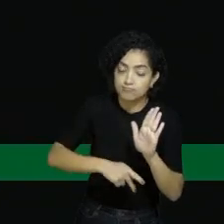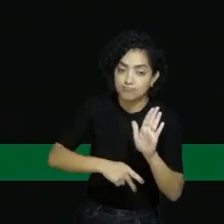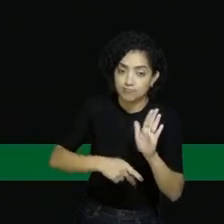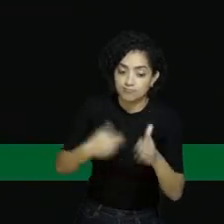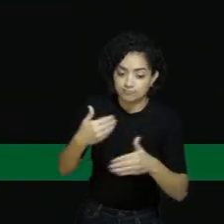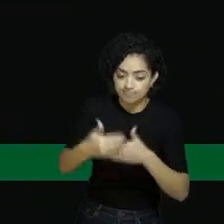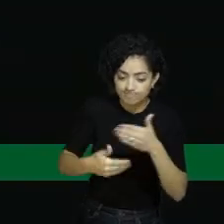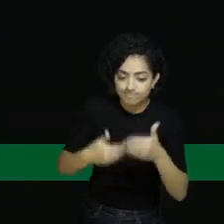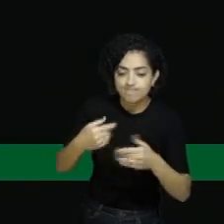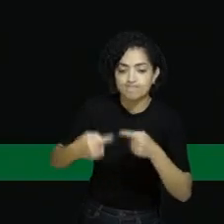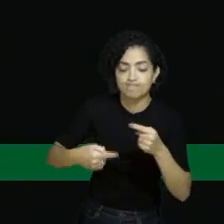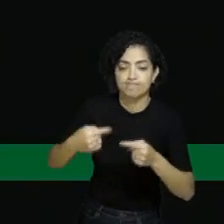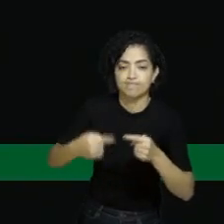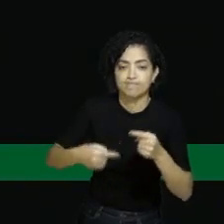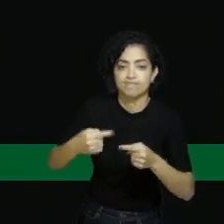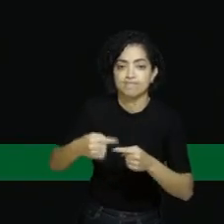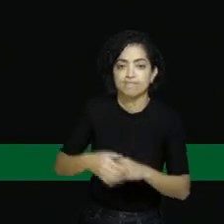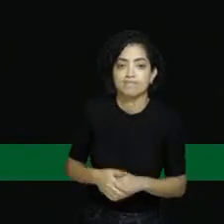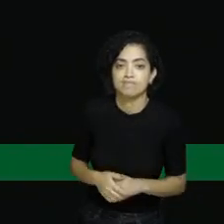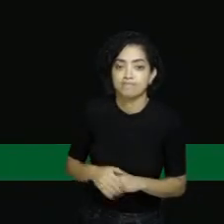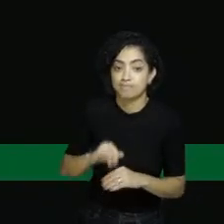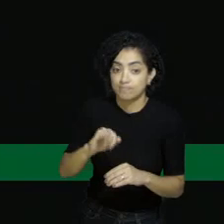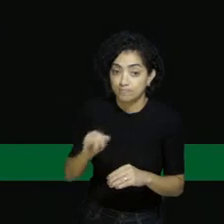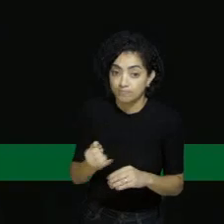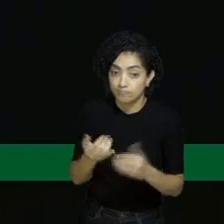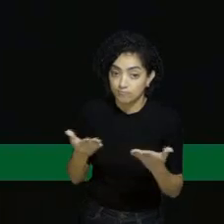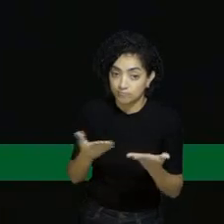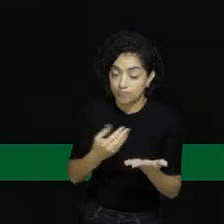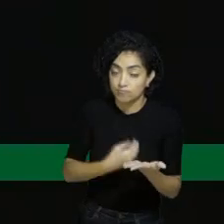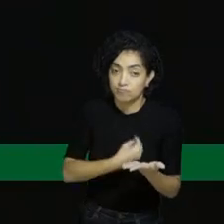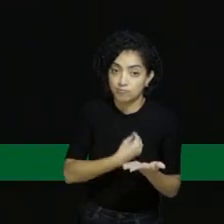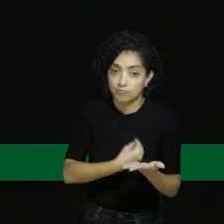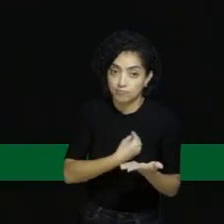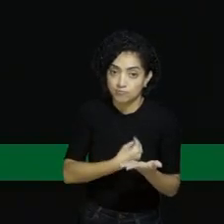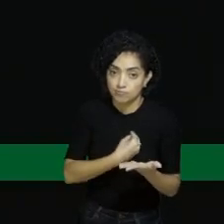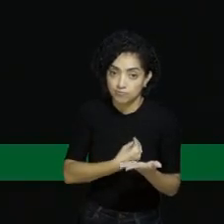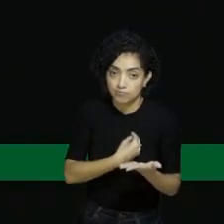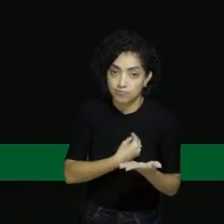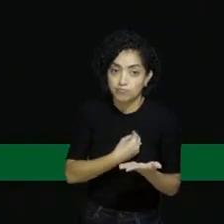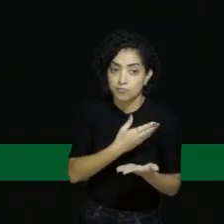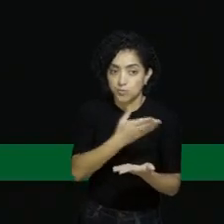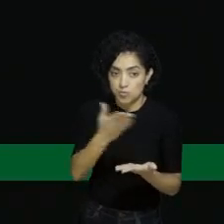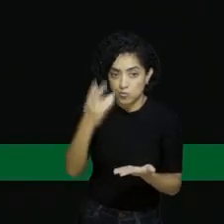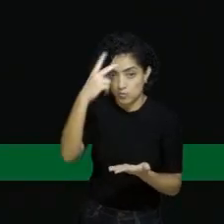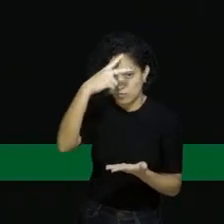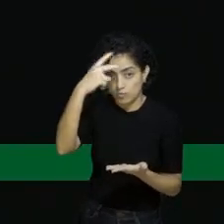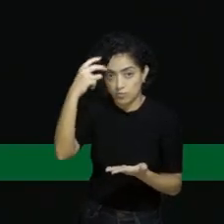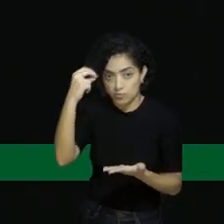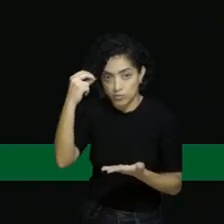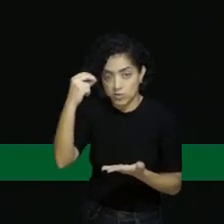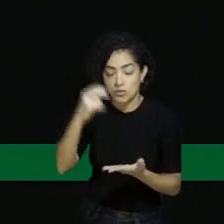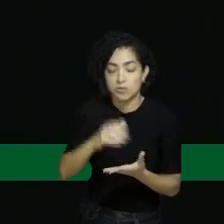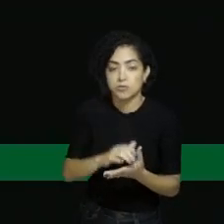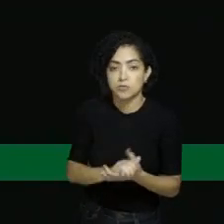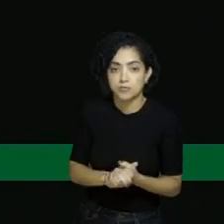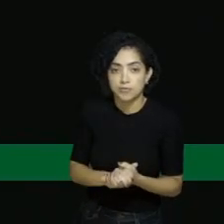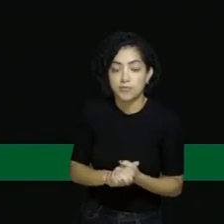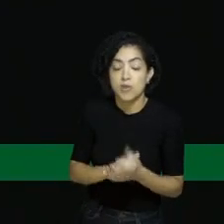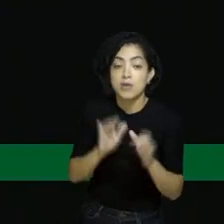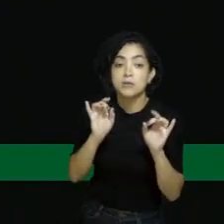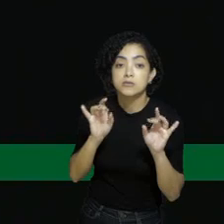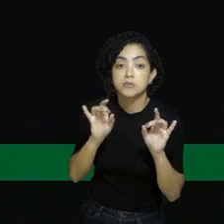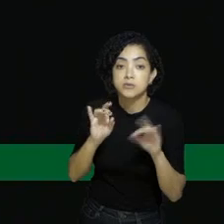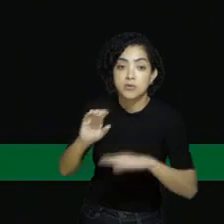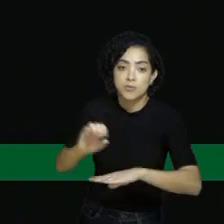de discussão. E aproveitando ainda aqui a presença de inúmeros prefeitos dos nossos municípios, especialmente do